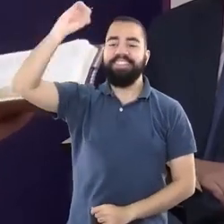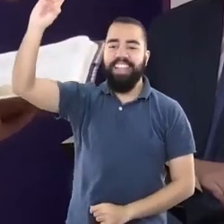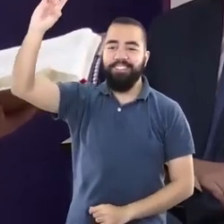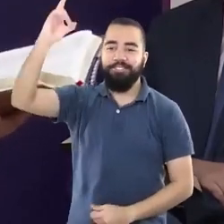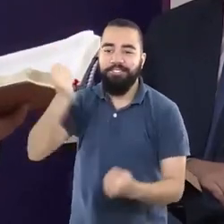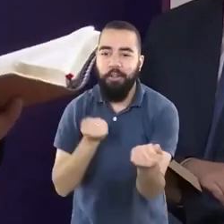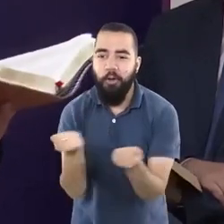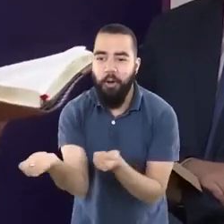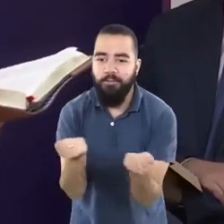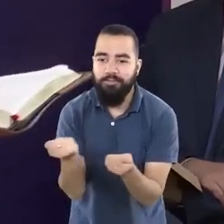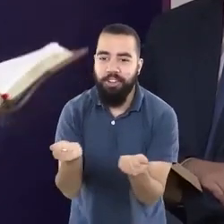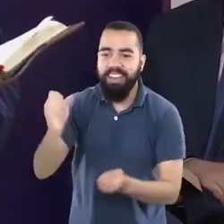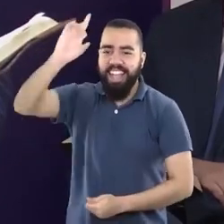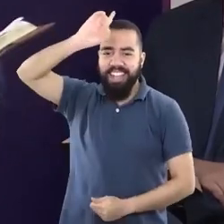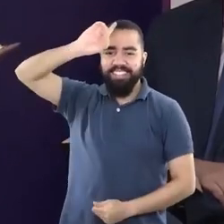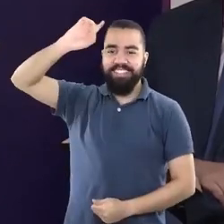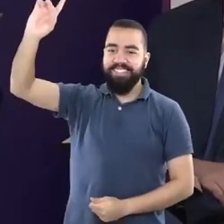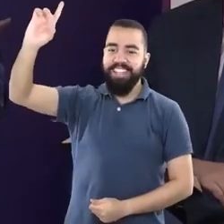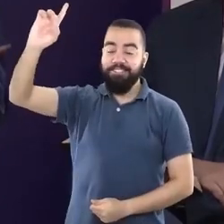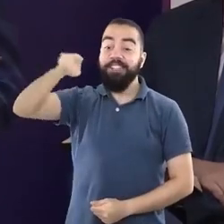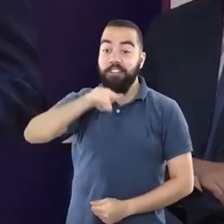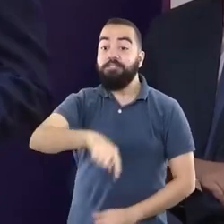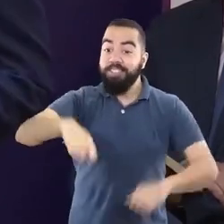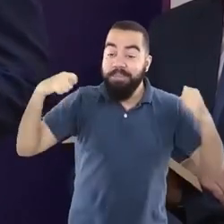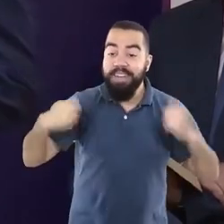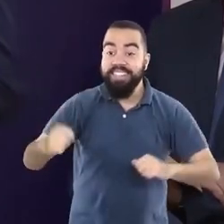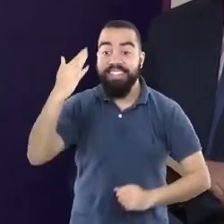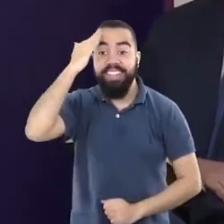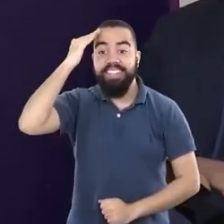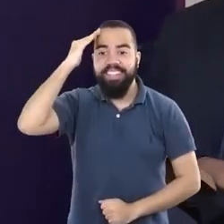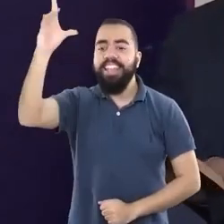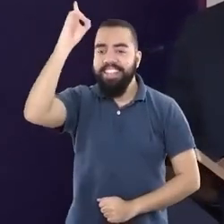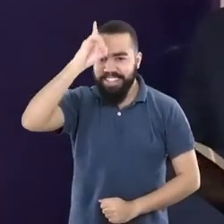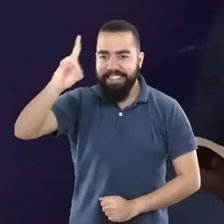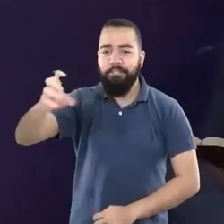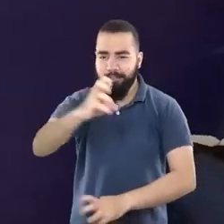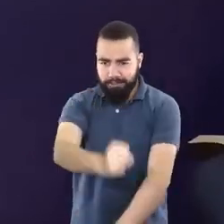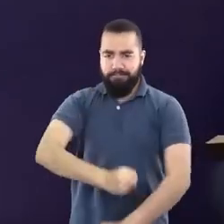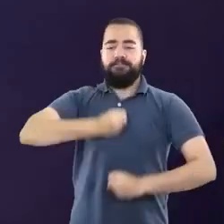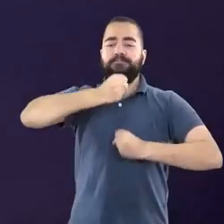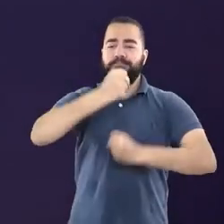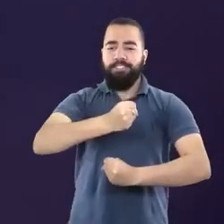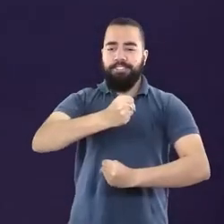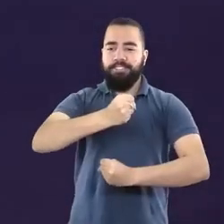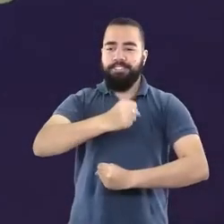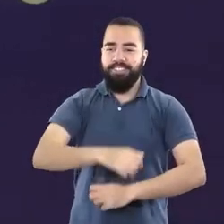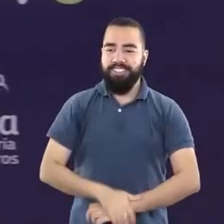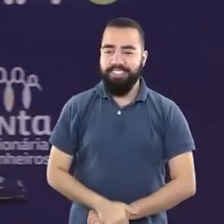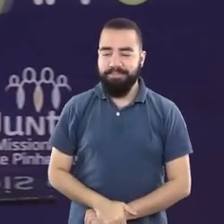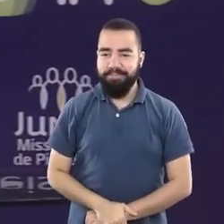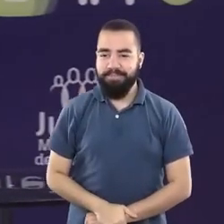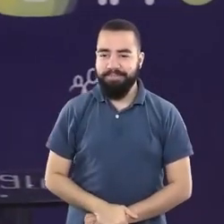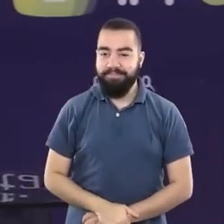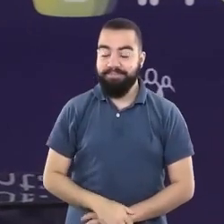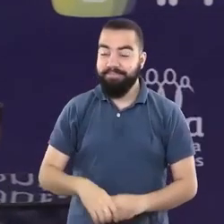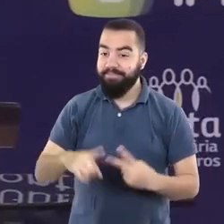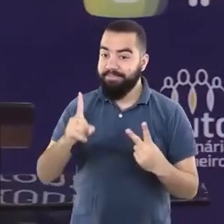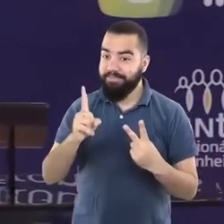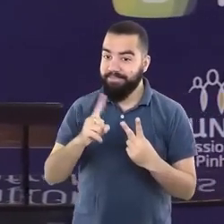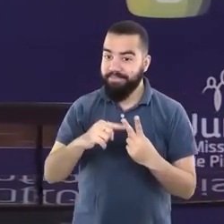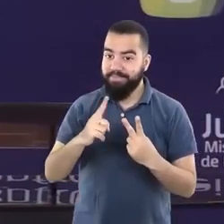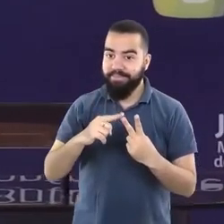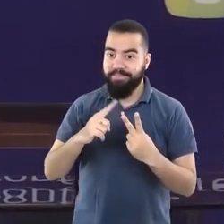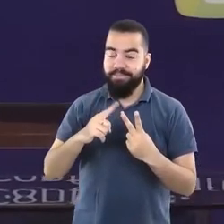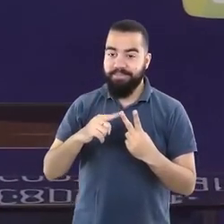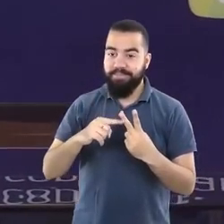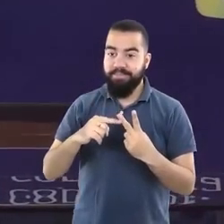verdade que você hoje precisa também compreender à luz desse texto. A segunda coisa que Jó vai entender de uma maneira tão linda